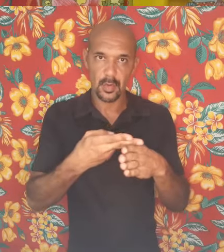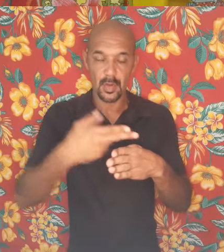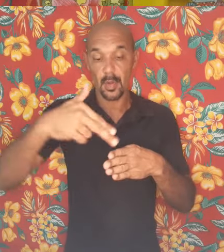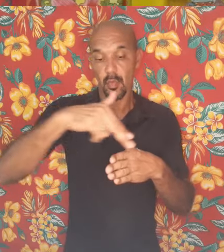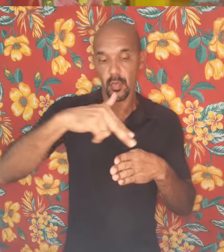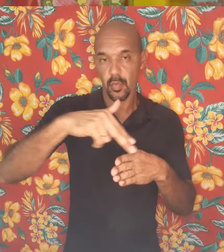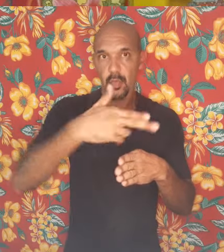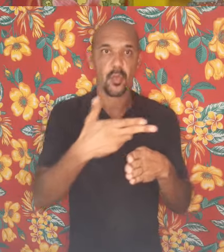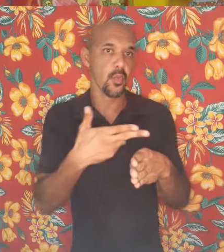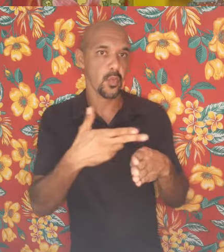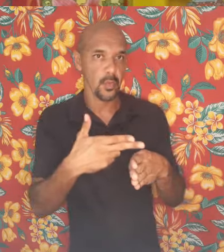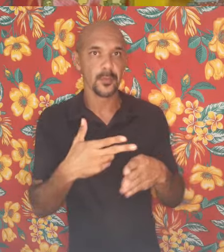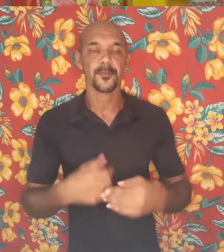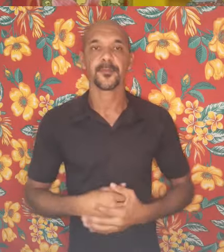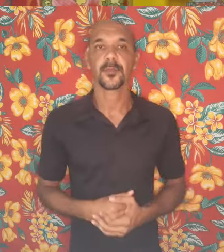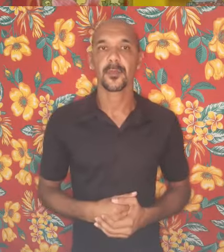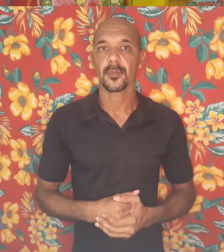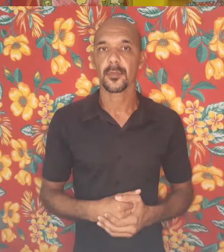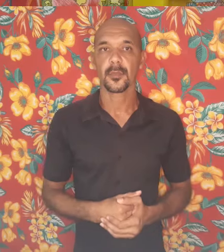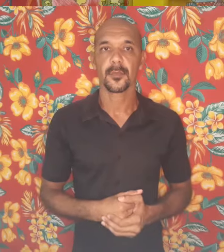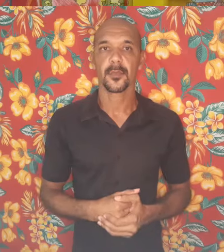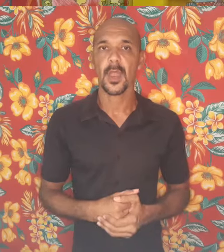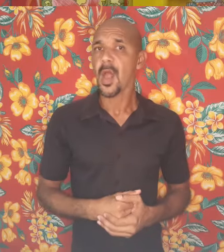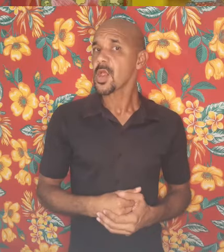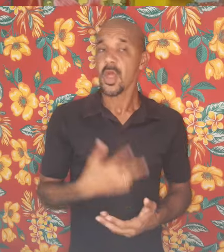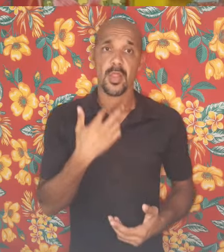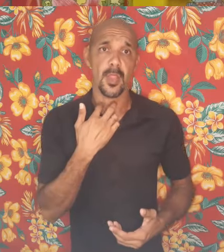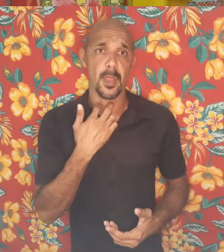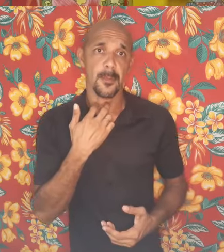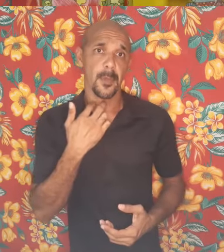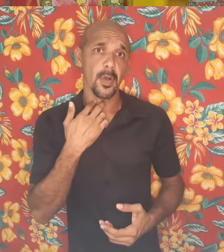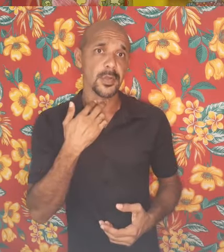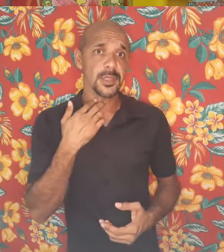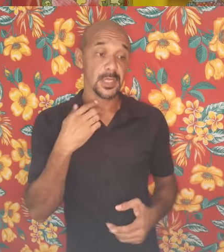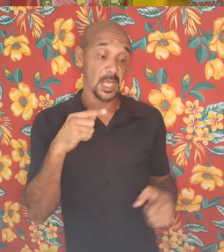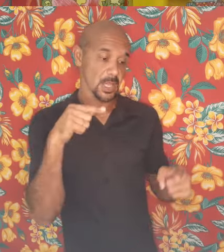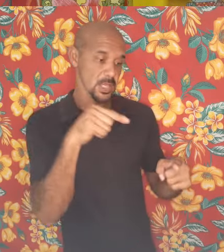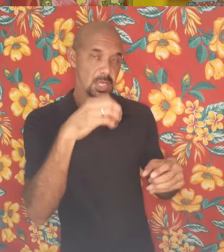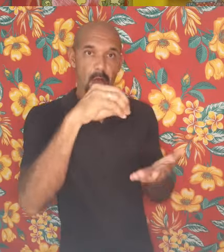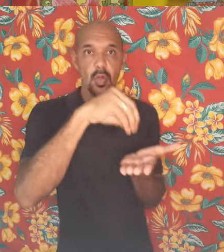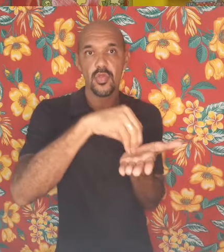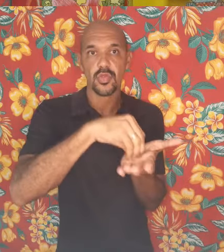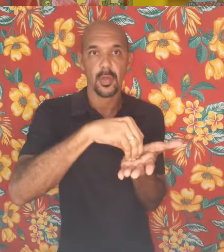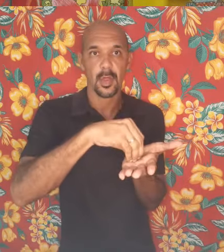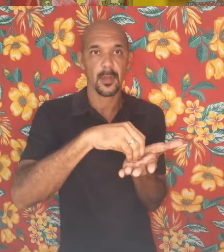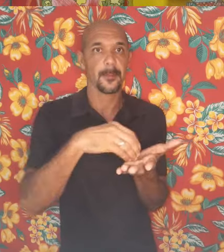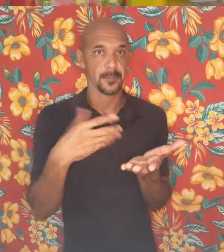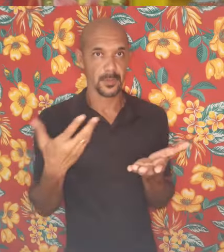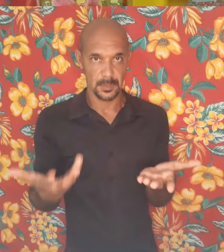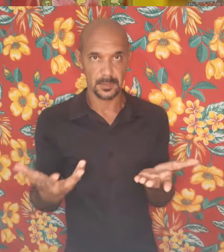toda a peça, não tocando no pontinho que a gente marcou. Então, ó,